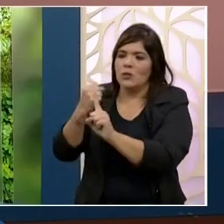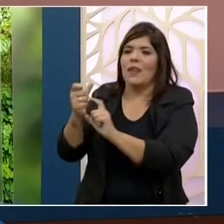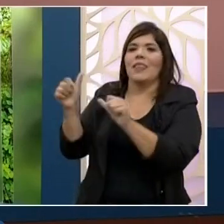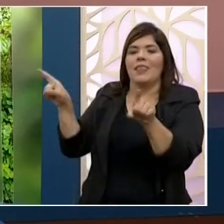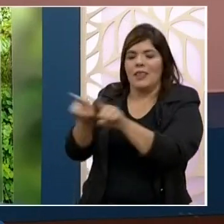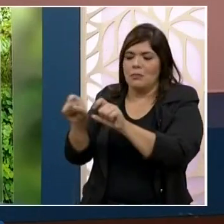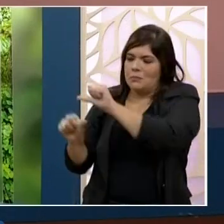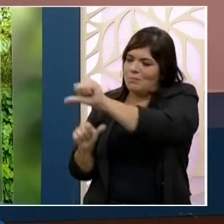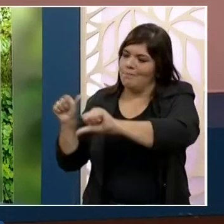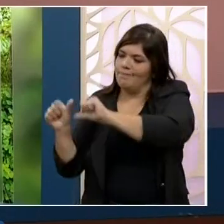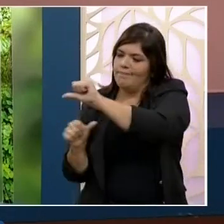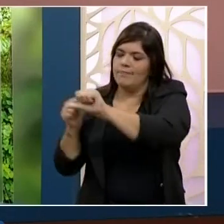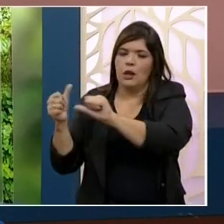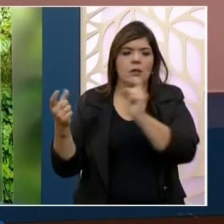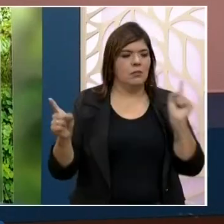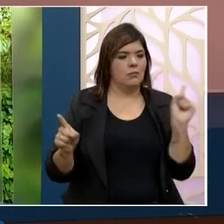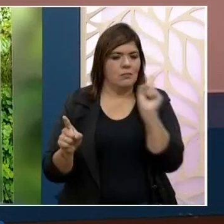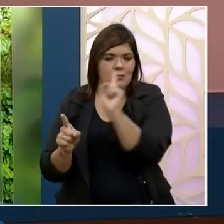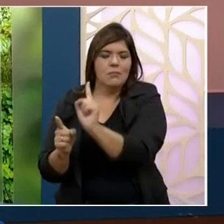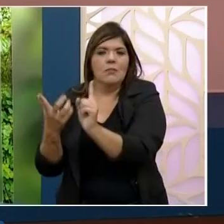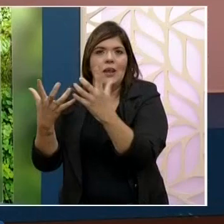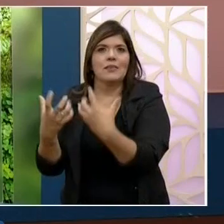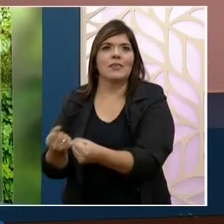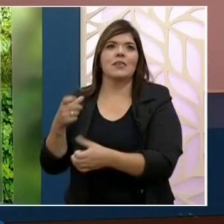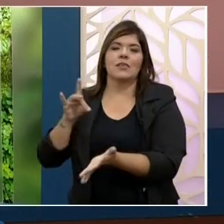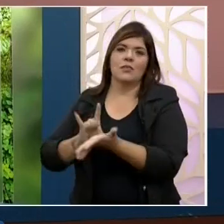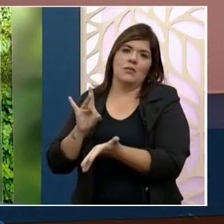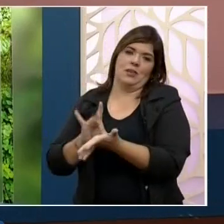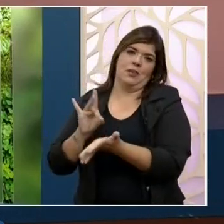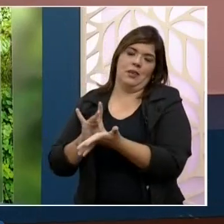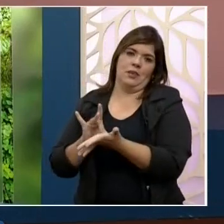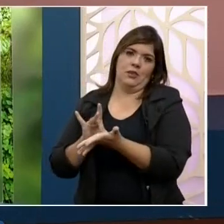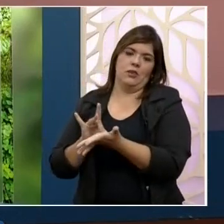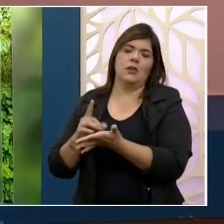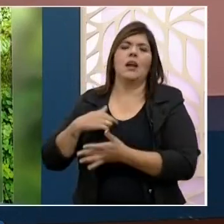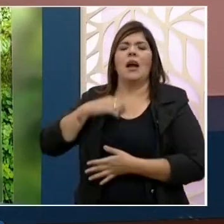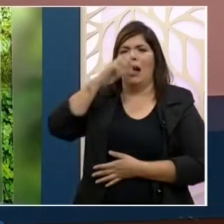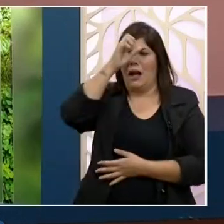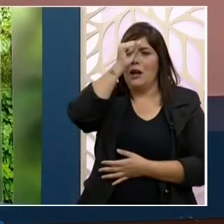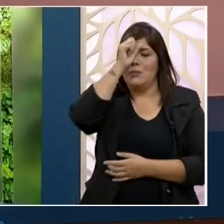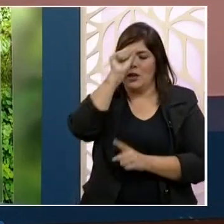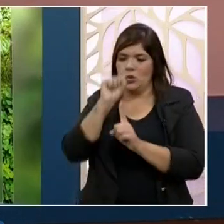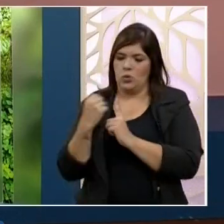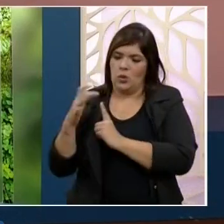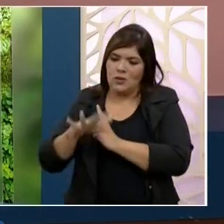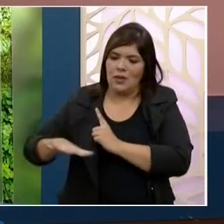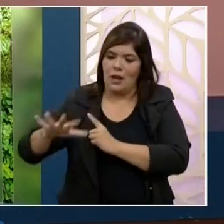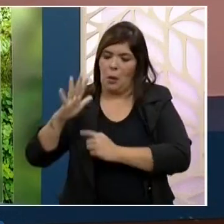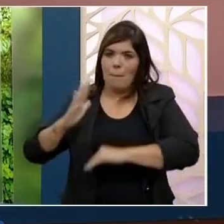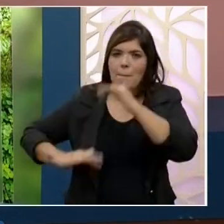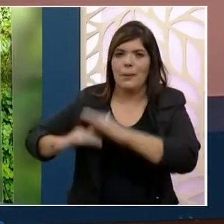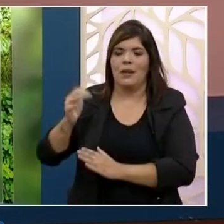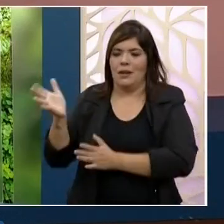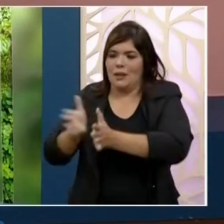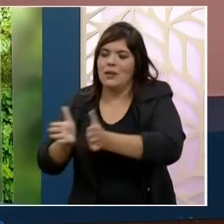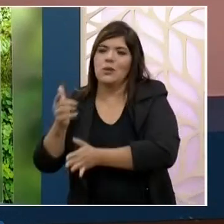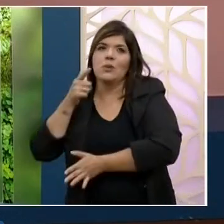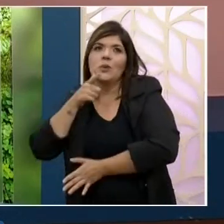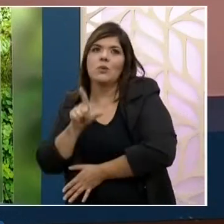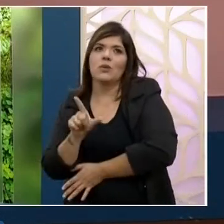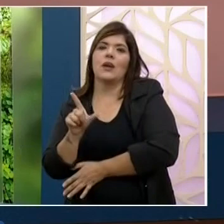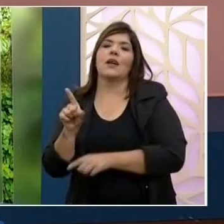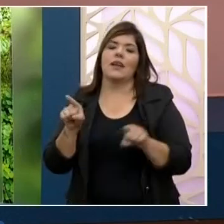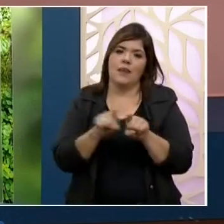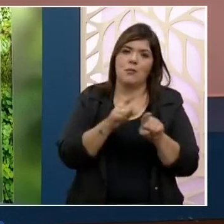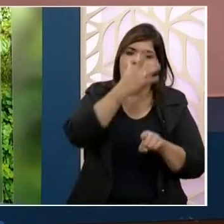se modifica para incluir a pessoa com deficiência. Então, quando a gente aprender, né, a praticar e fazer esses dois